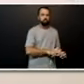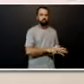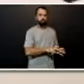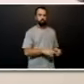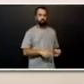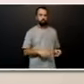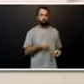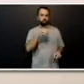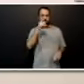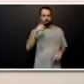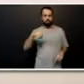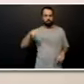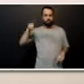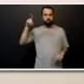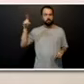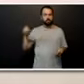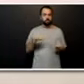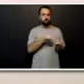térmica?